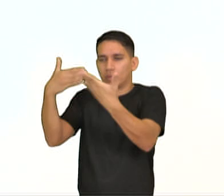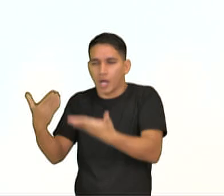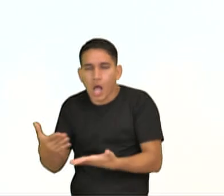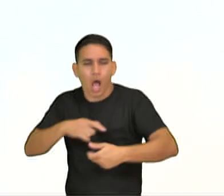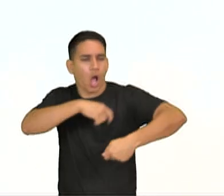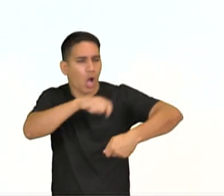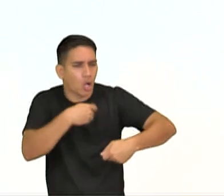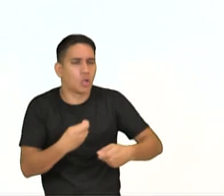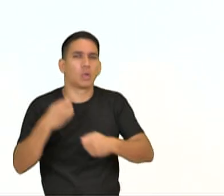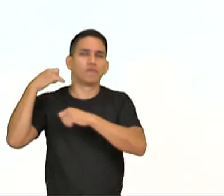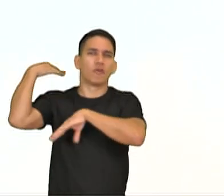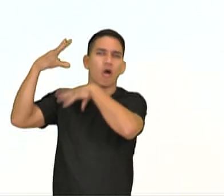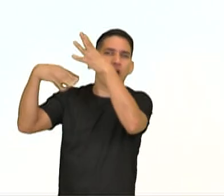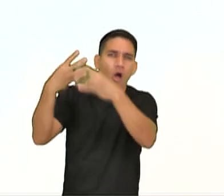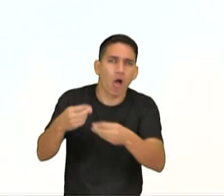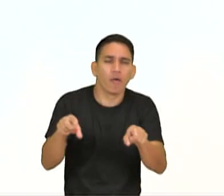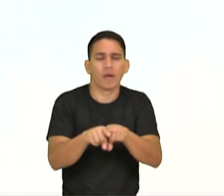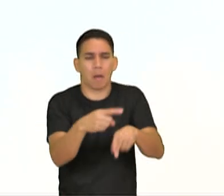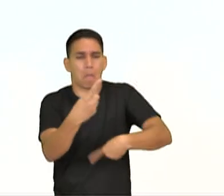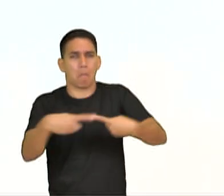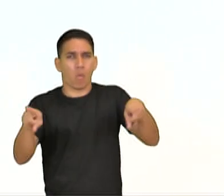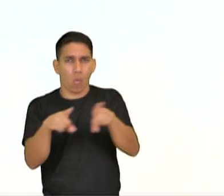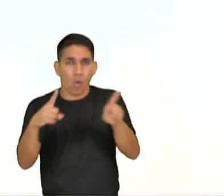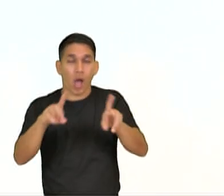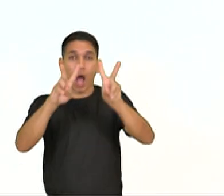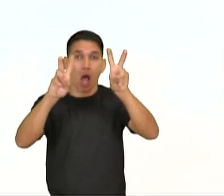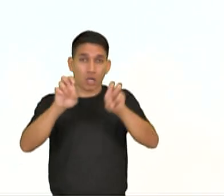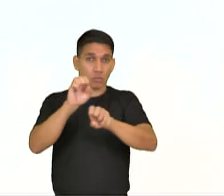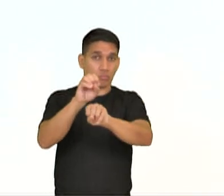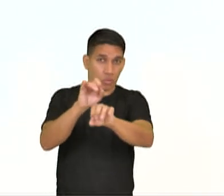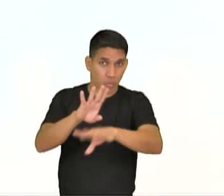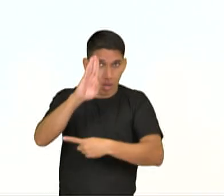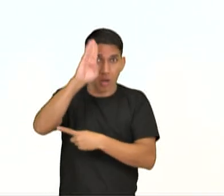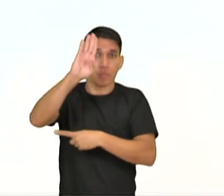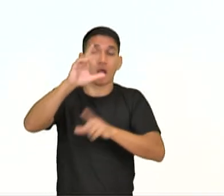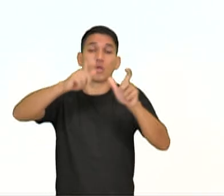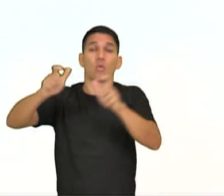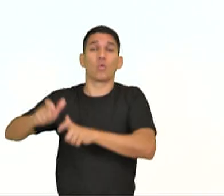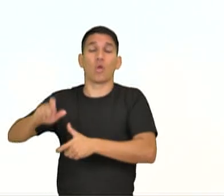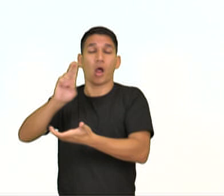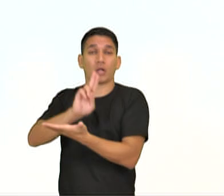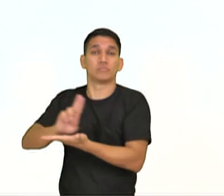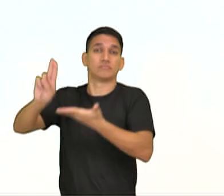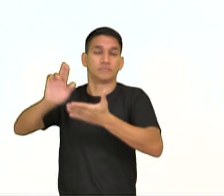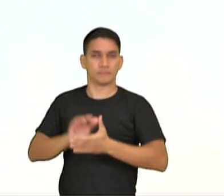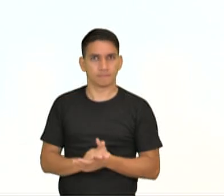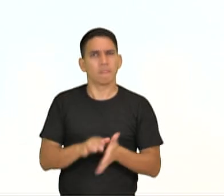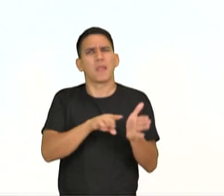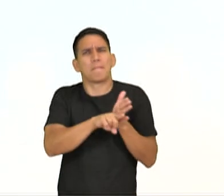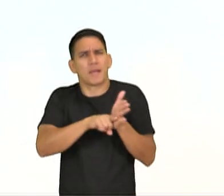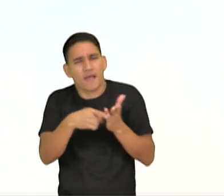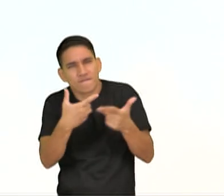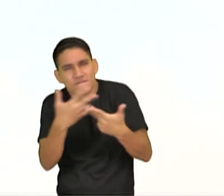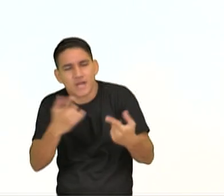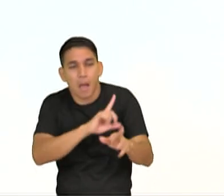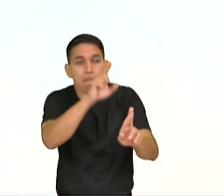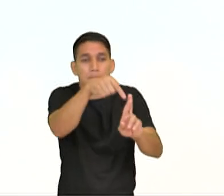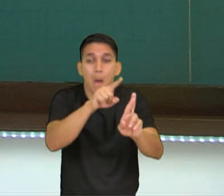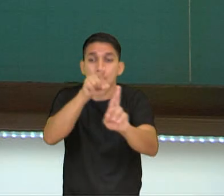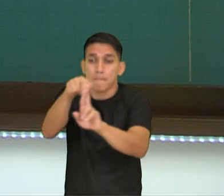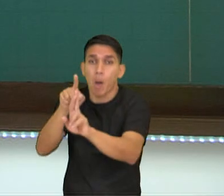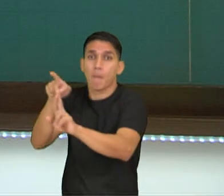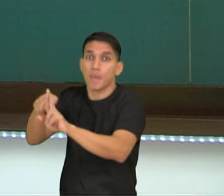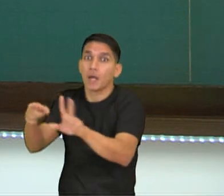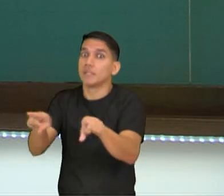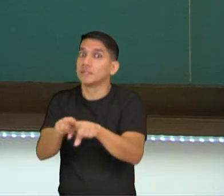gastronomia, folclore e música e sobre a educação principais universidades. Pesquise em diversas fontes e não se esqueça